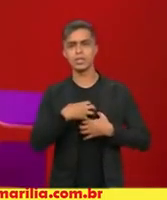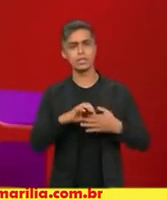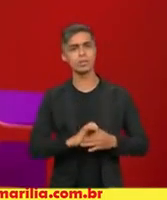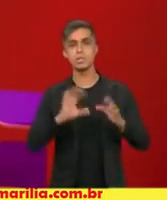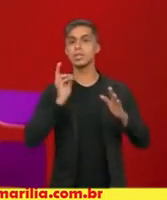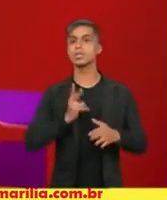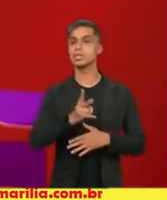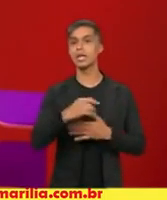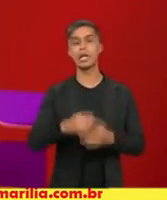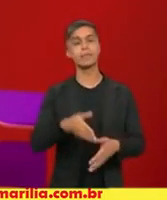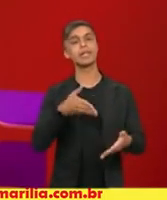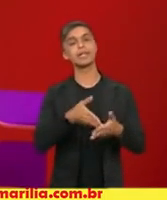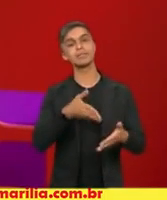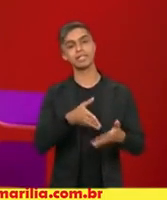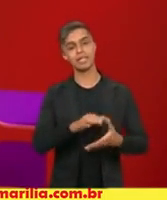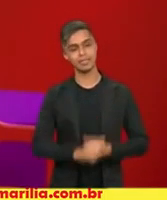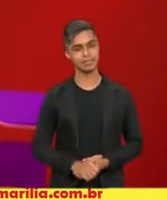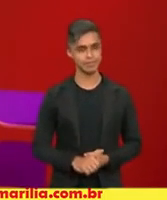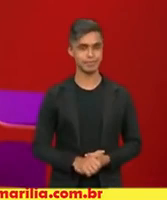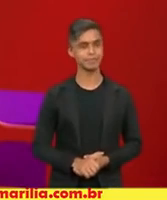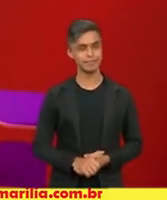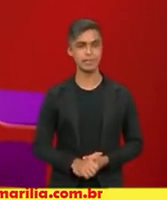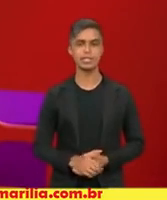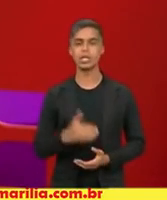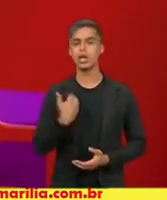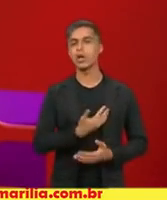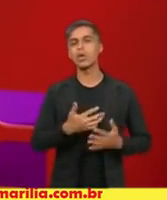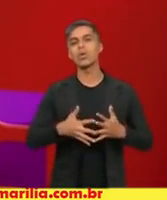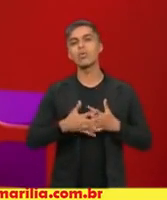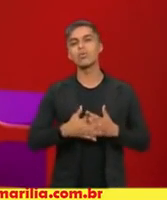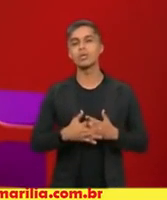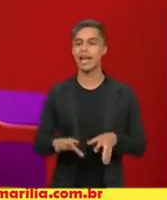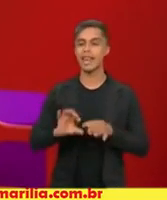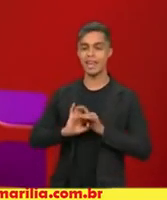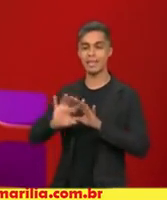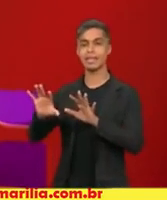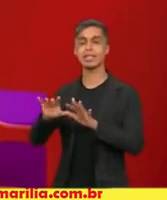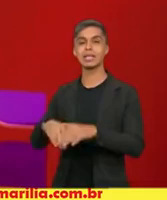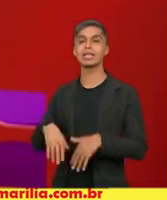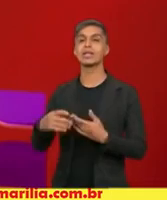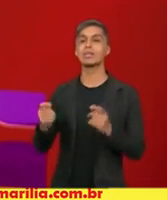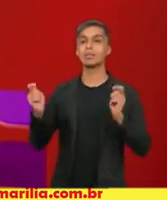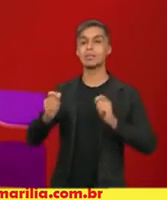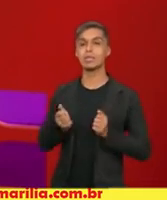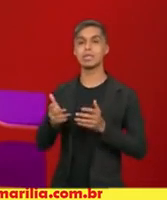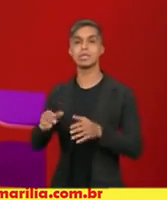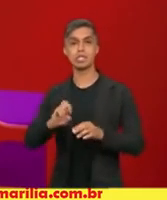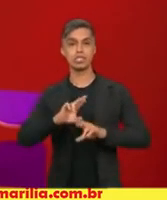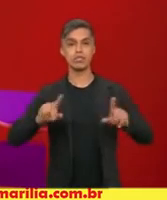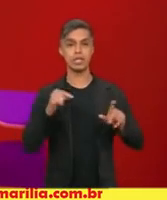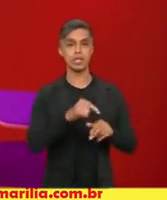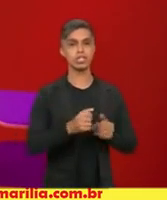muito restrita, né? A gente tende muitas vezes a confundir o livre-arbítrio com a liberdade, né? Livre-arbítrio sendo eu posso